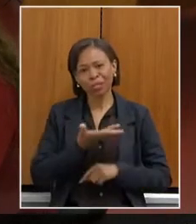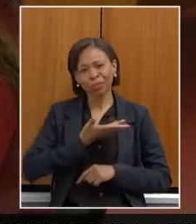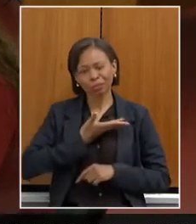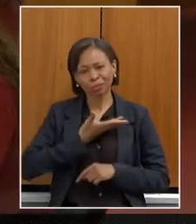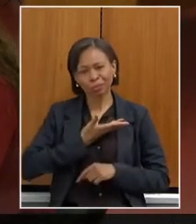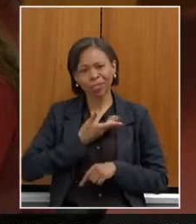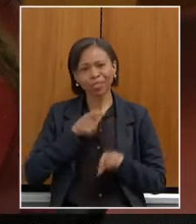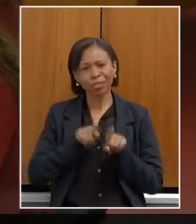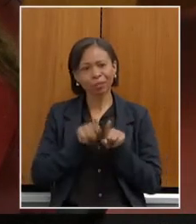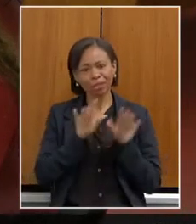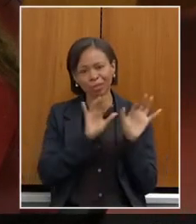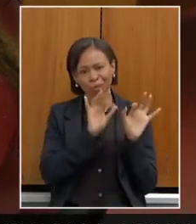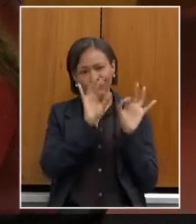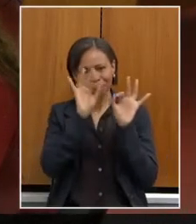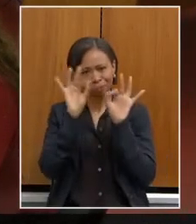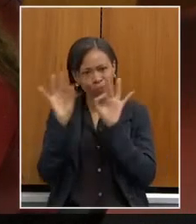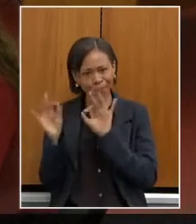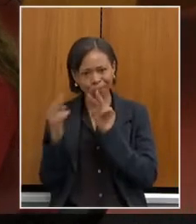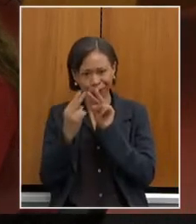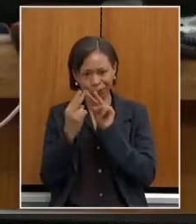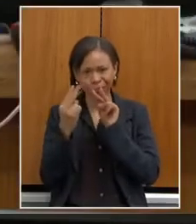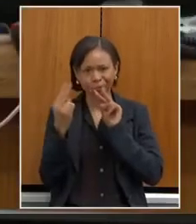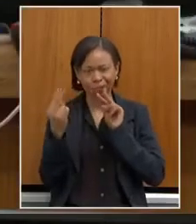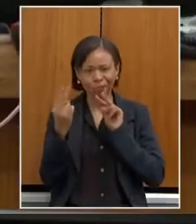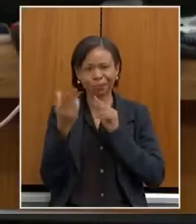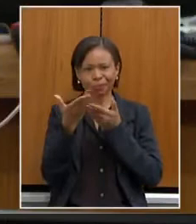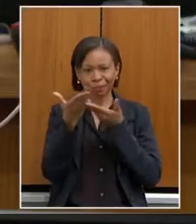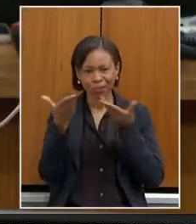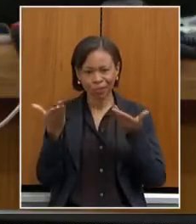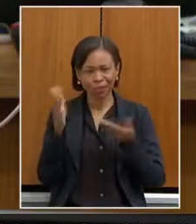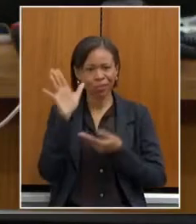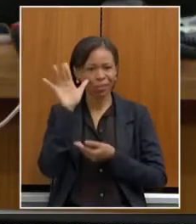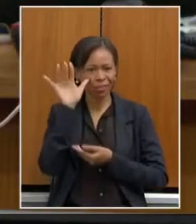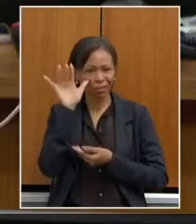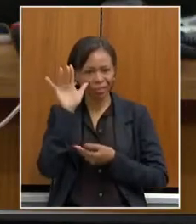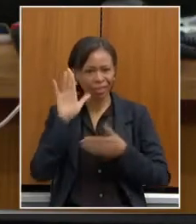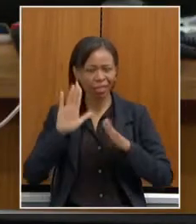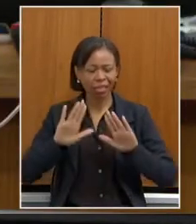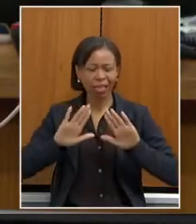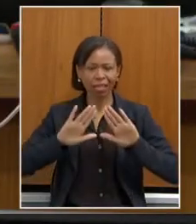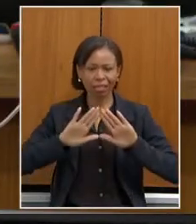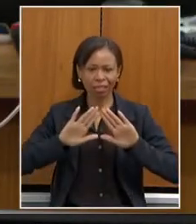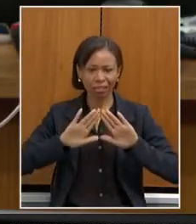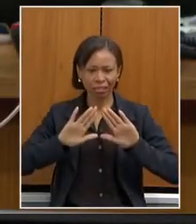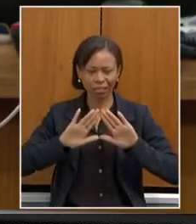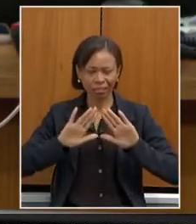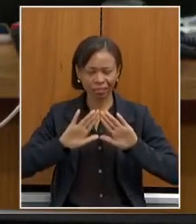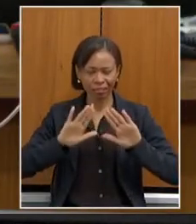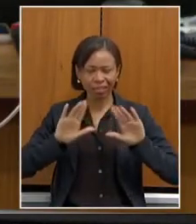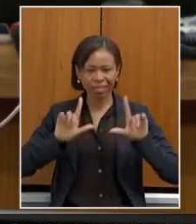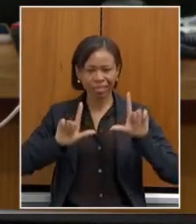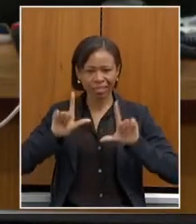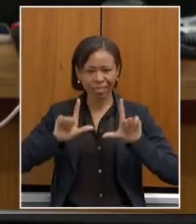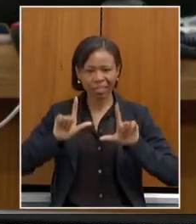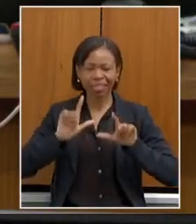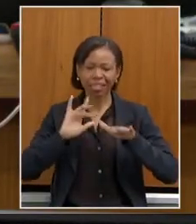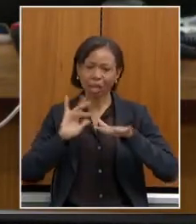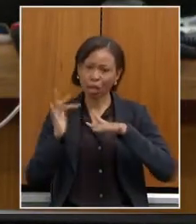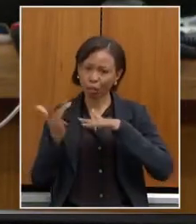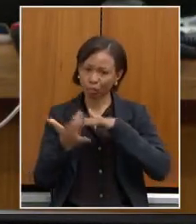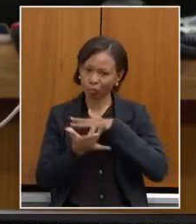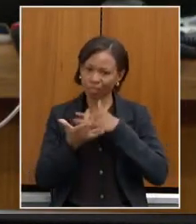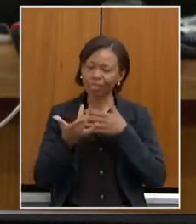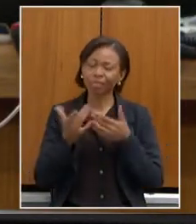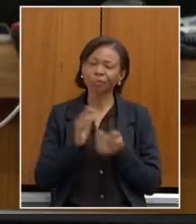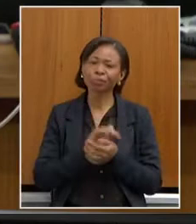acompanham virtualmente o público que nos acompanha também pela TV Assembleia ou pelas redes sociais cumprimentar o